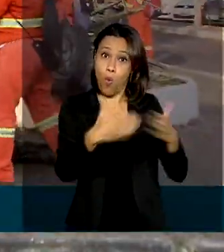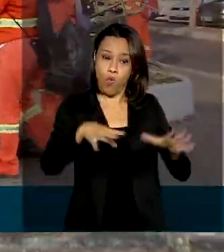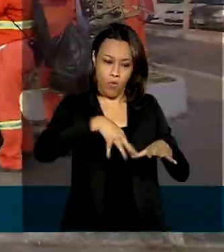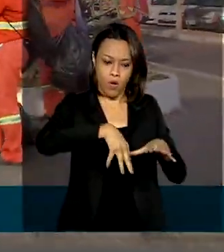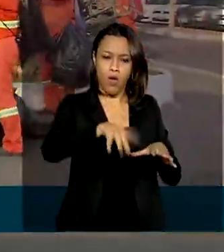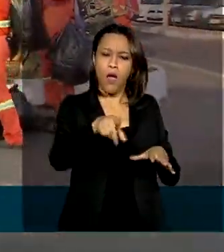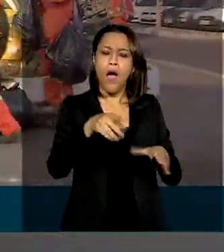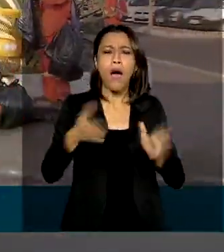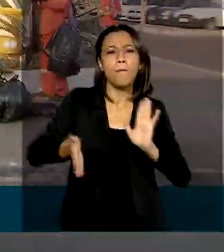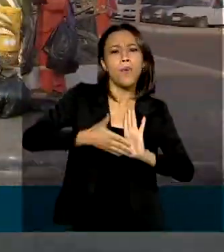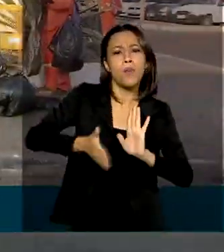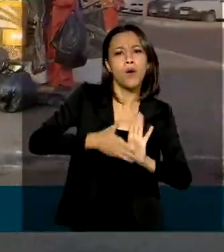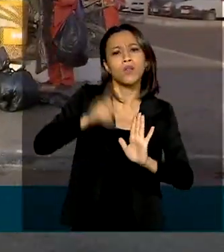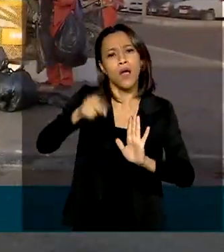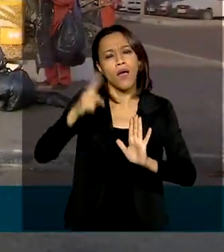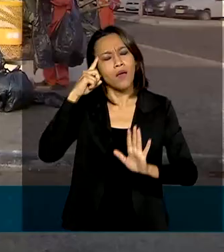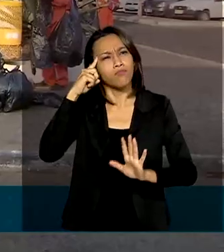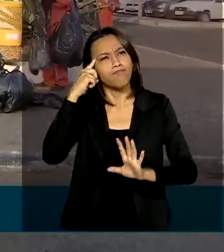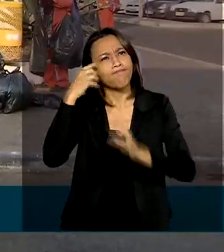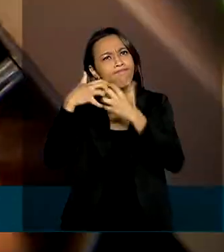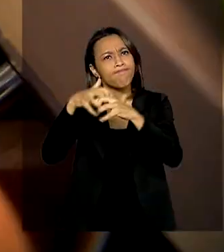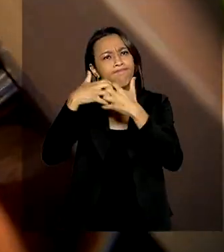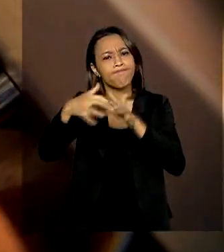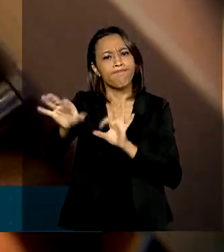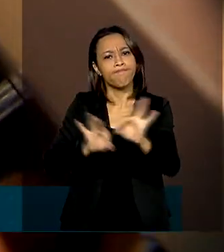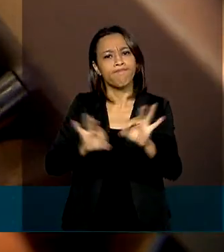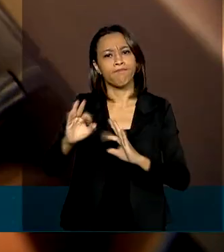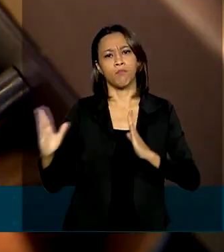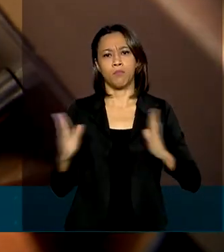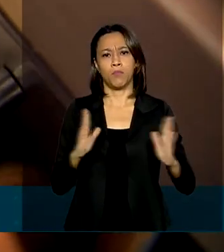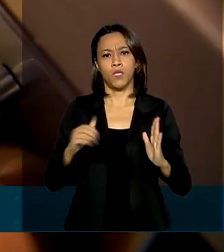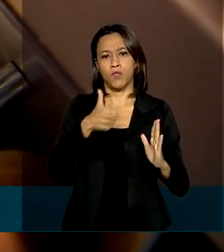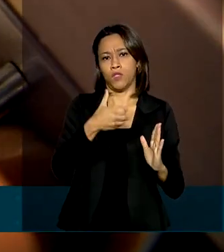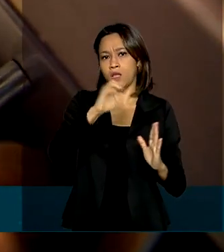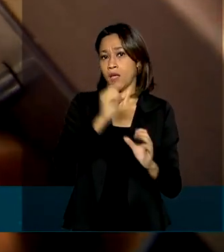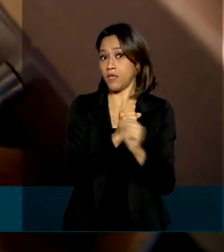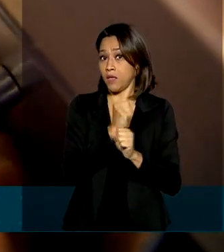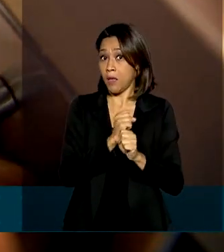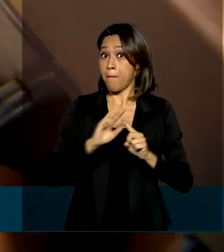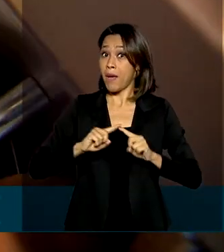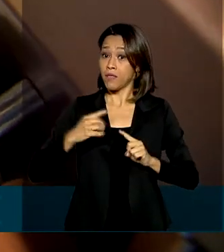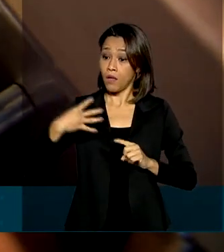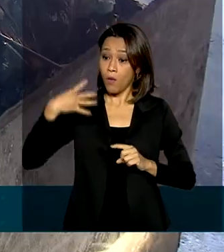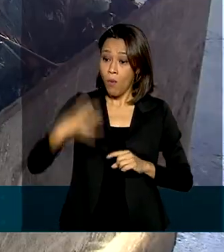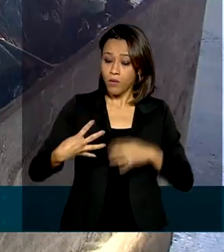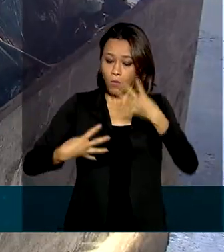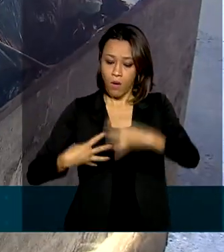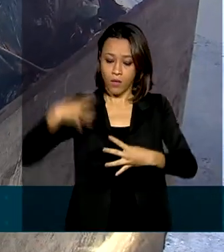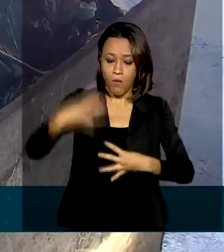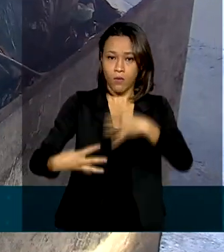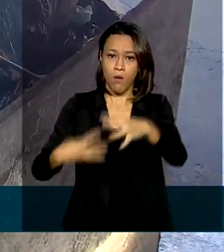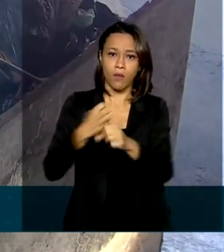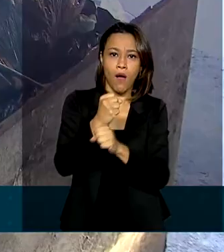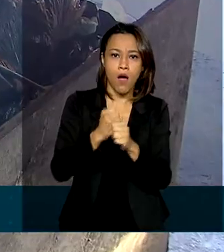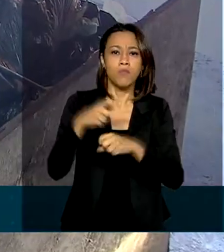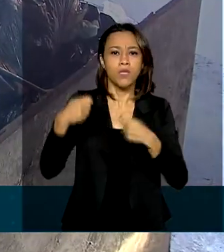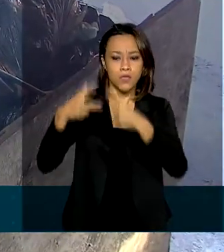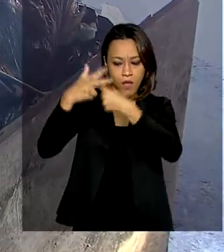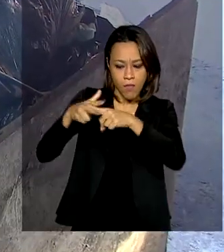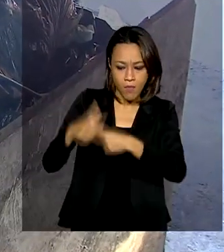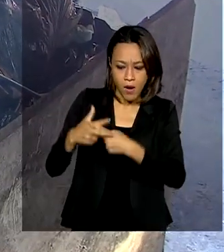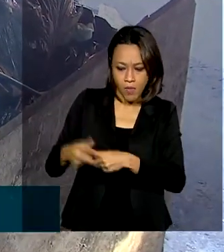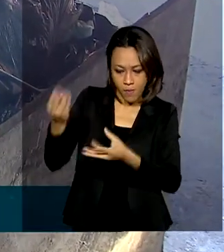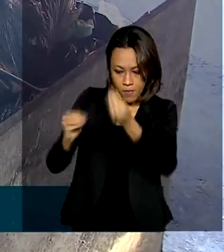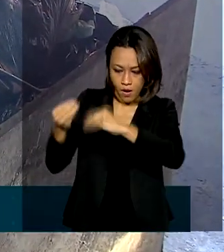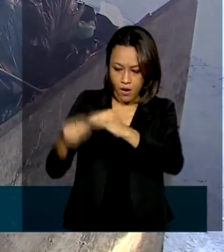são pensadas para as próximas duas décadas mas a cada quatro anos devem ser realizadas para orientar